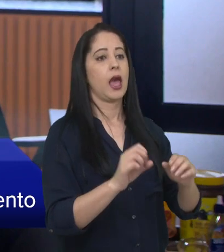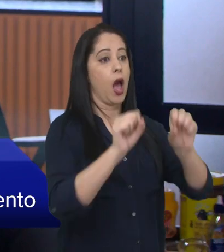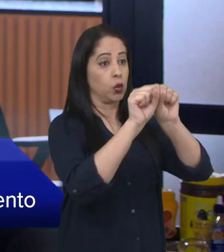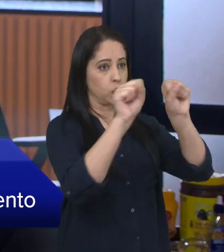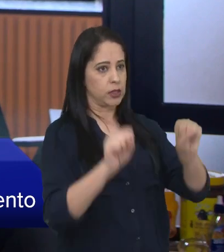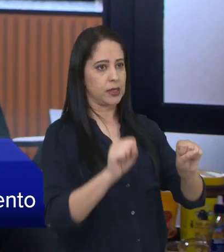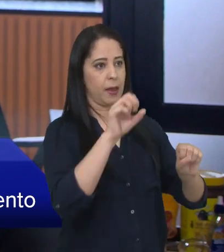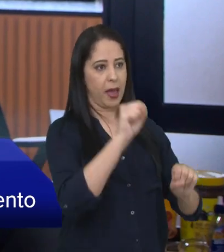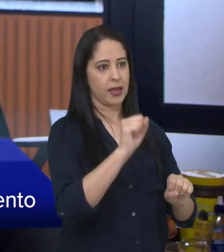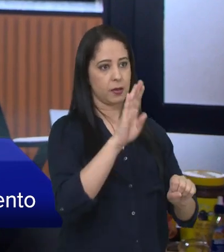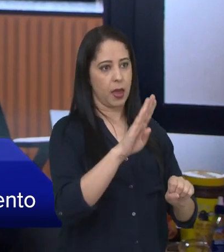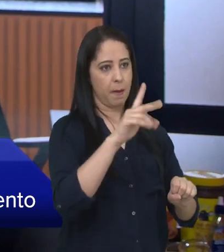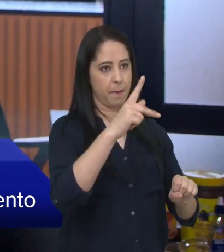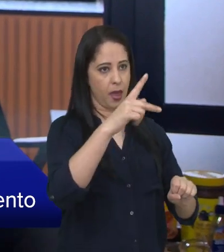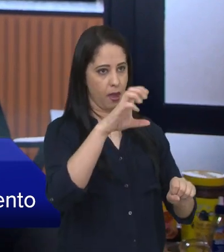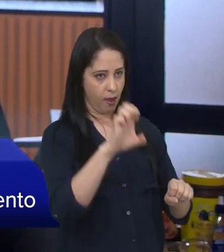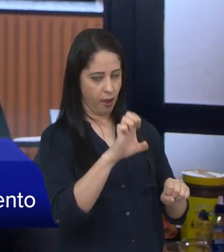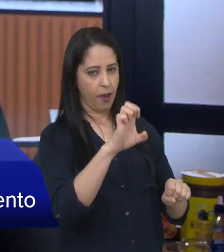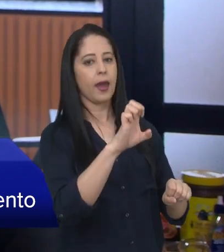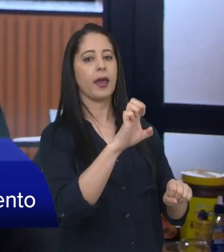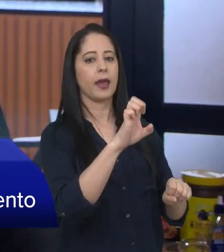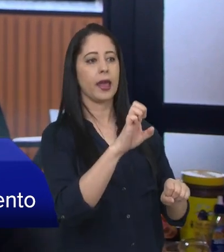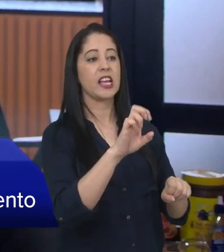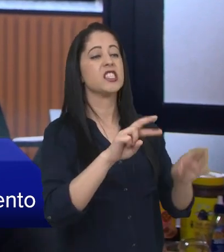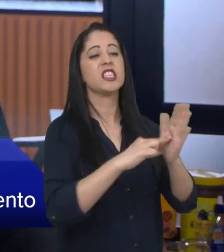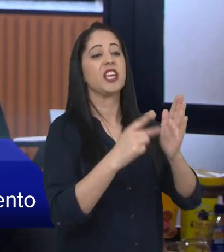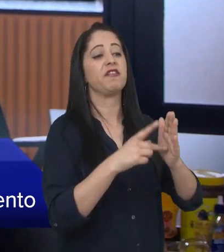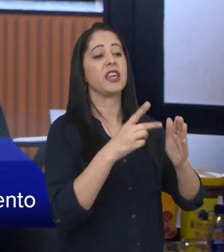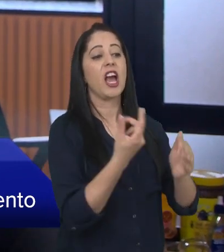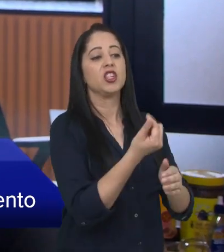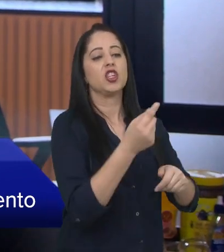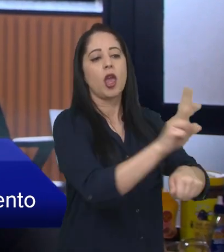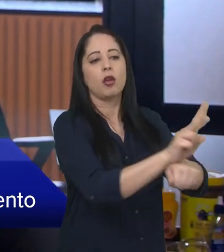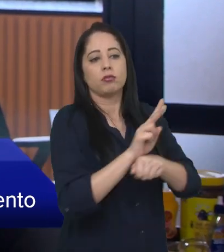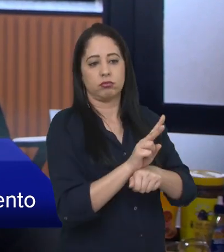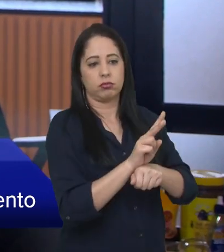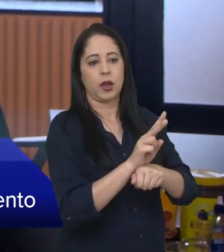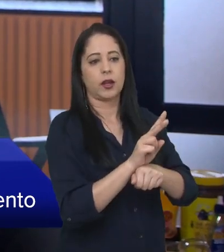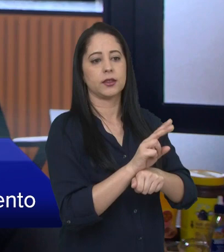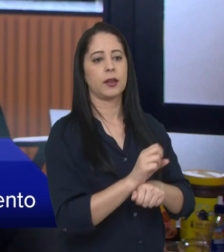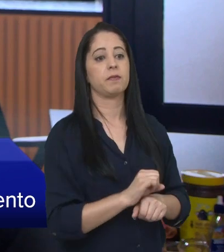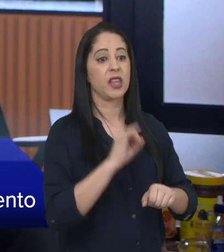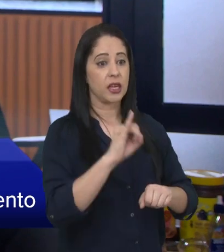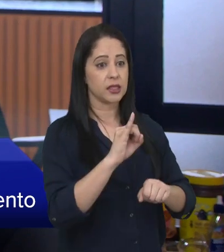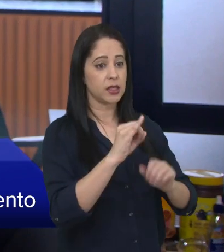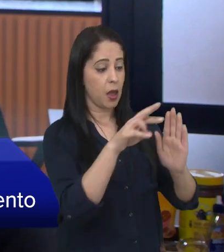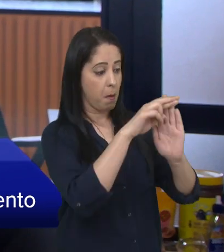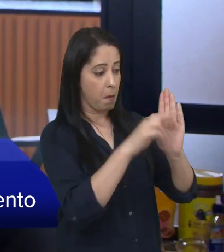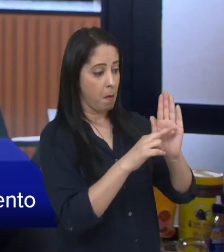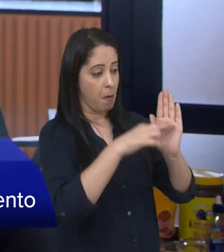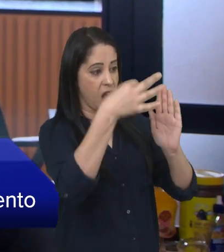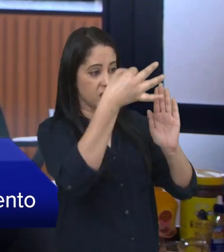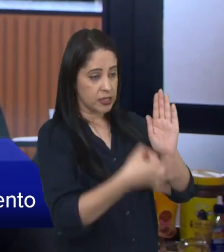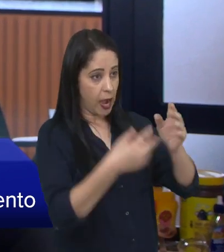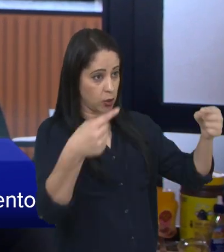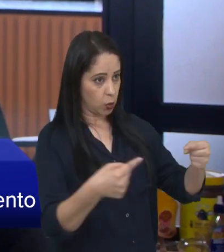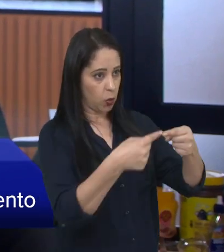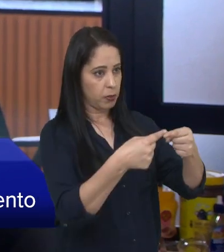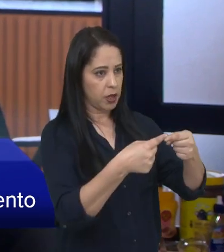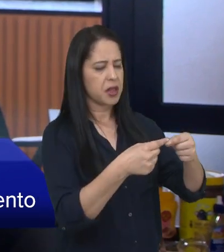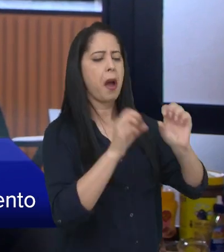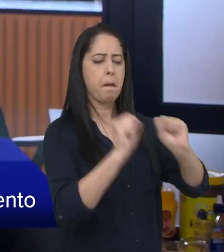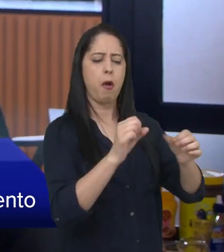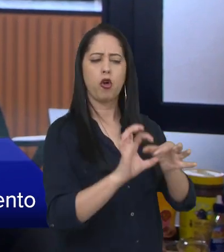sbpe né Sistema Brasileiro de poupança empréstimos se o financiamento se enquadrar nesse sistema sbpe